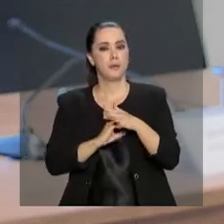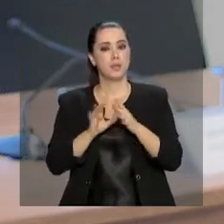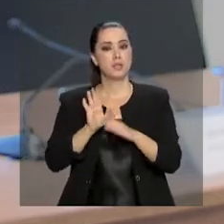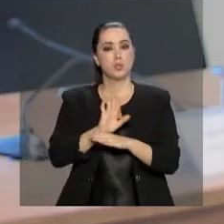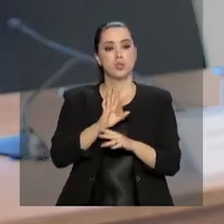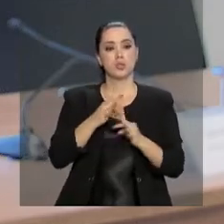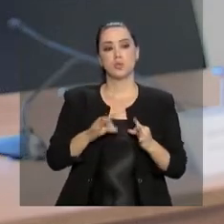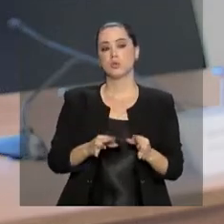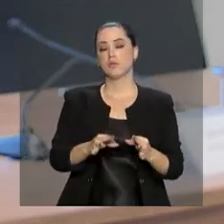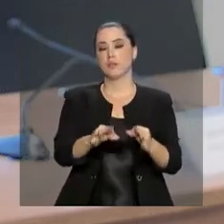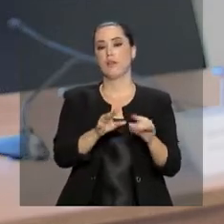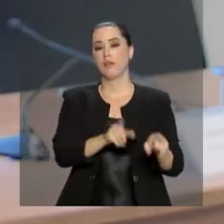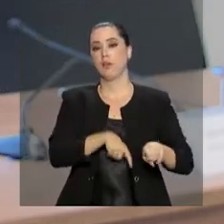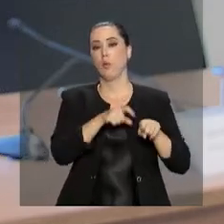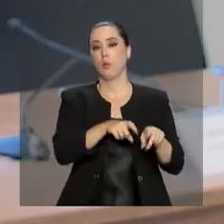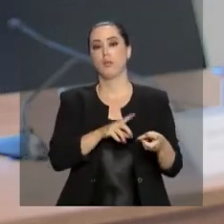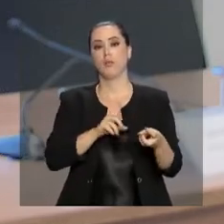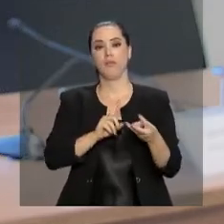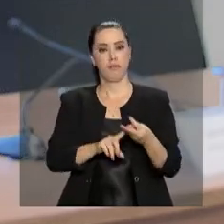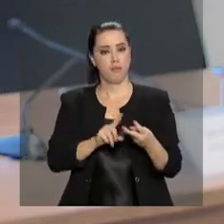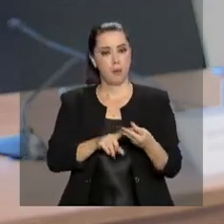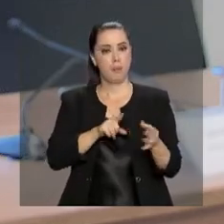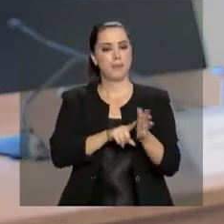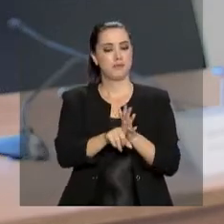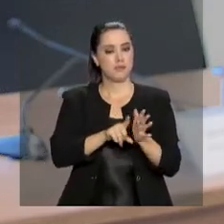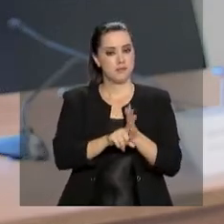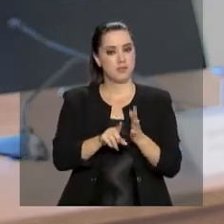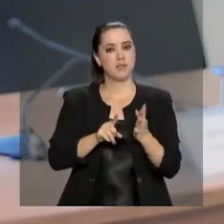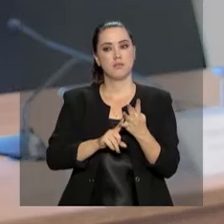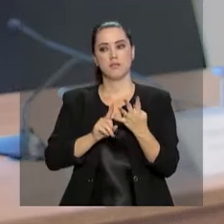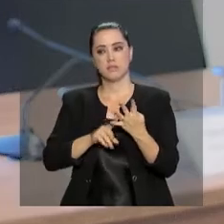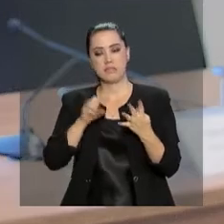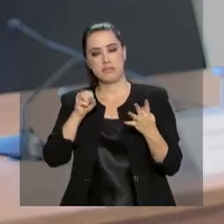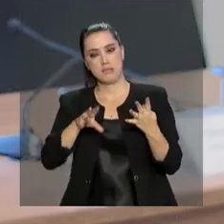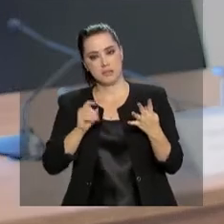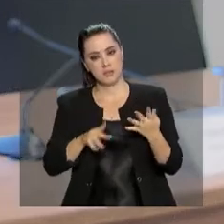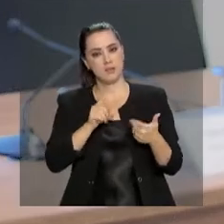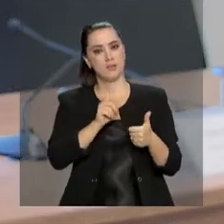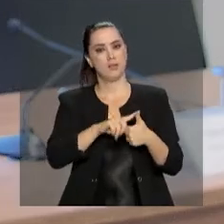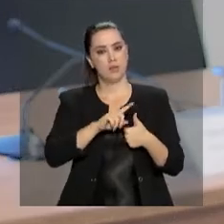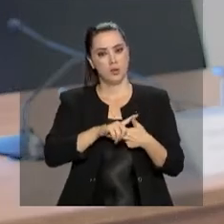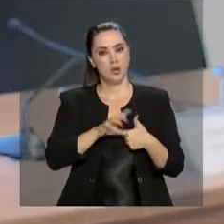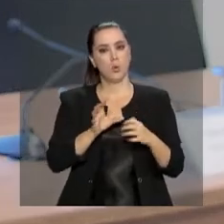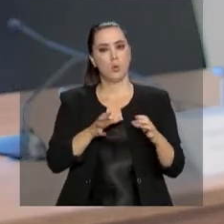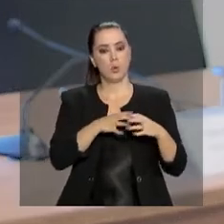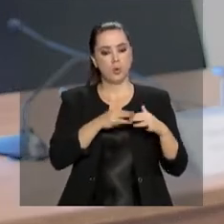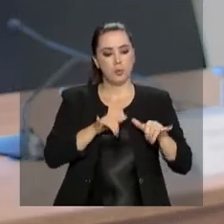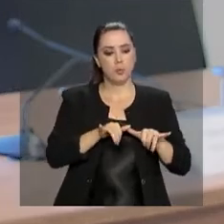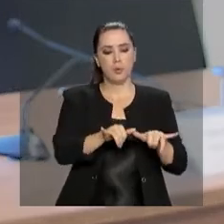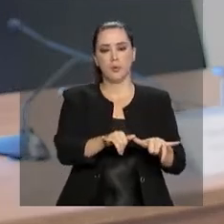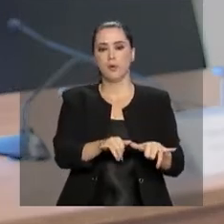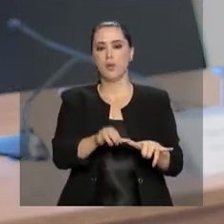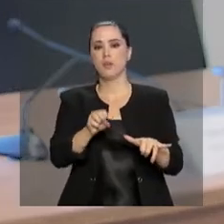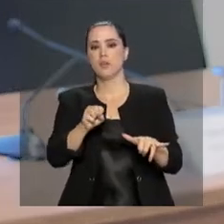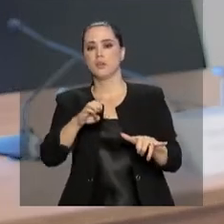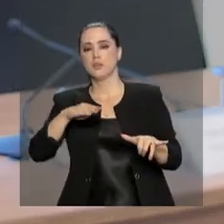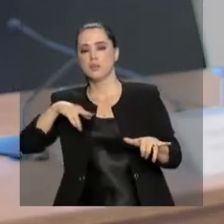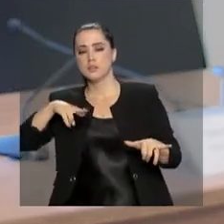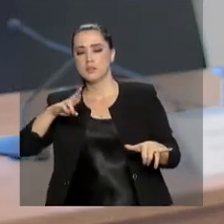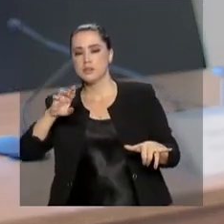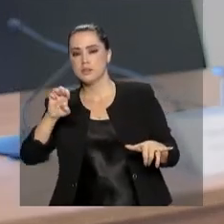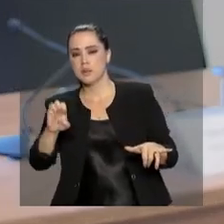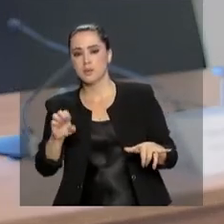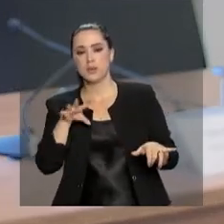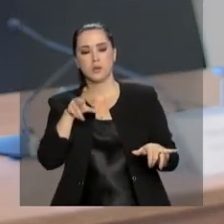extensão rural e instituições de pesquisa de educação associação de supermercados sebrae todos